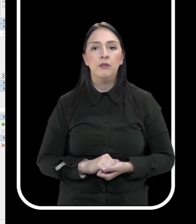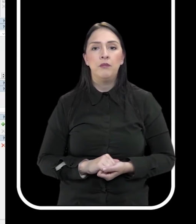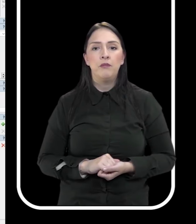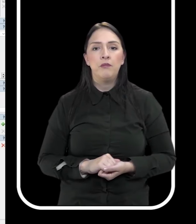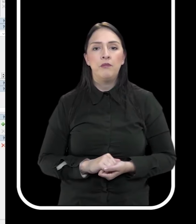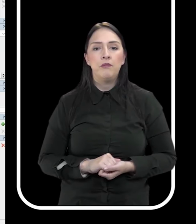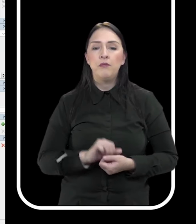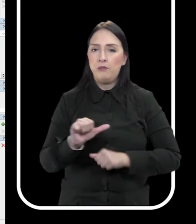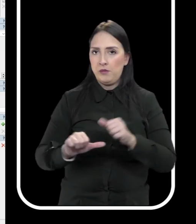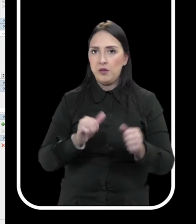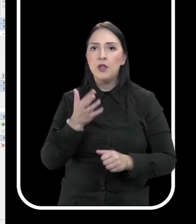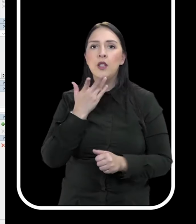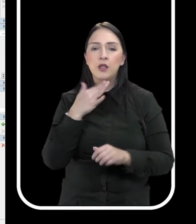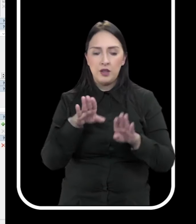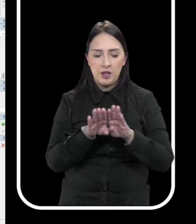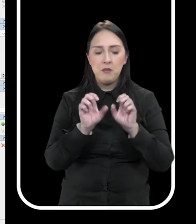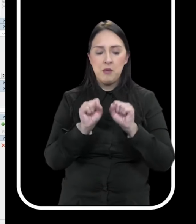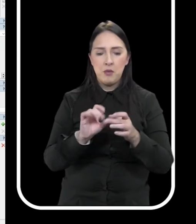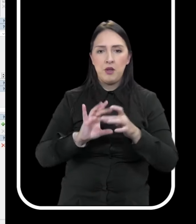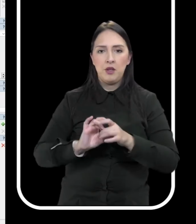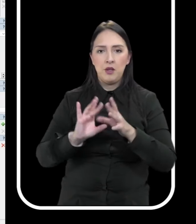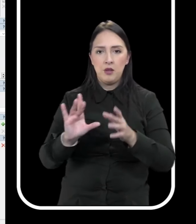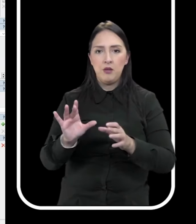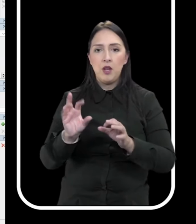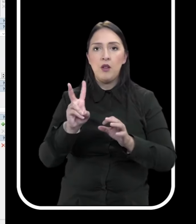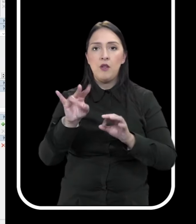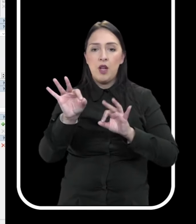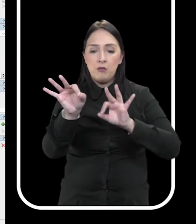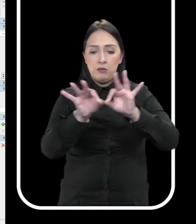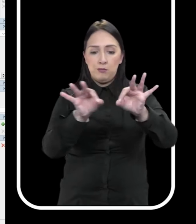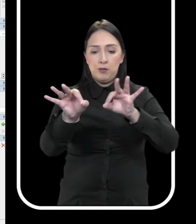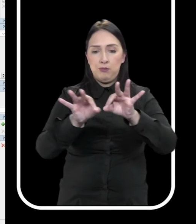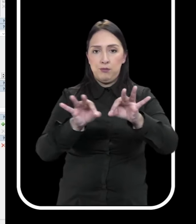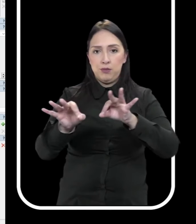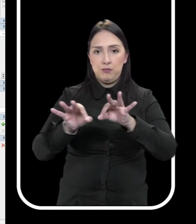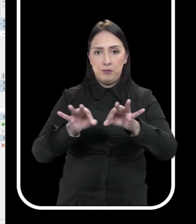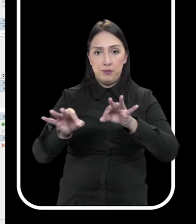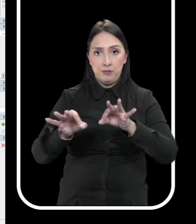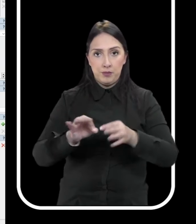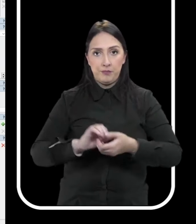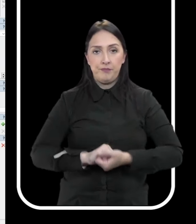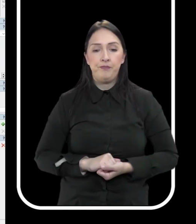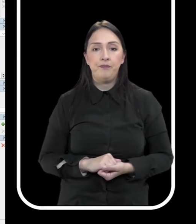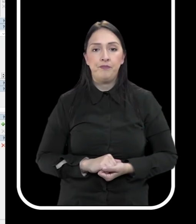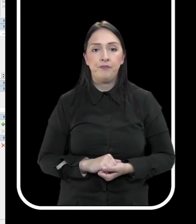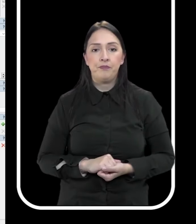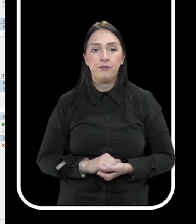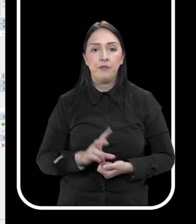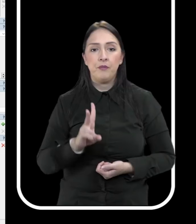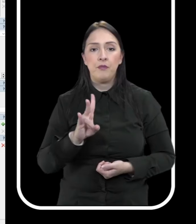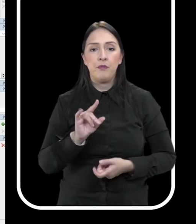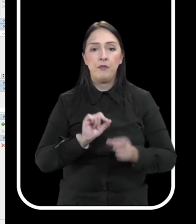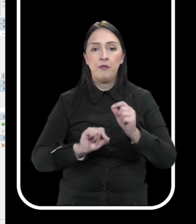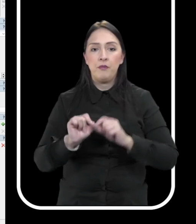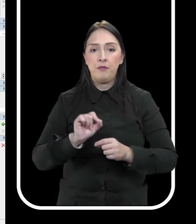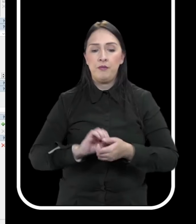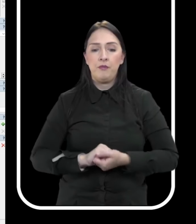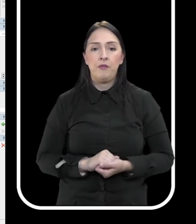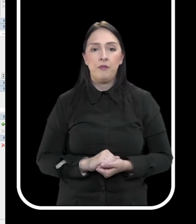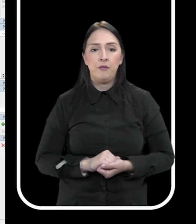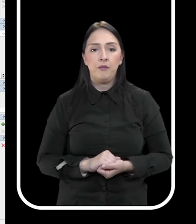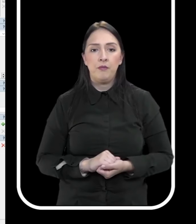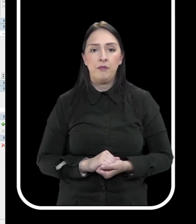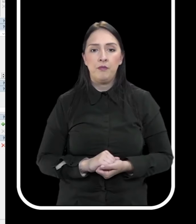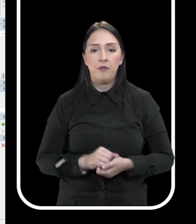né? Permite você mudar a cor, aí ele vai ser moldado, e a partir dessa moldagem, ele vai ser